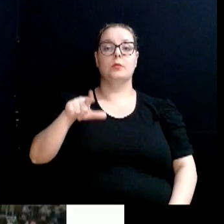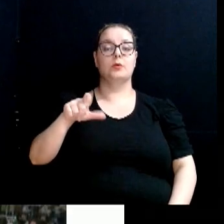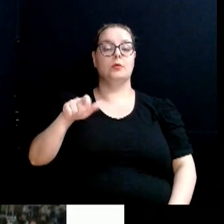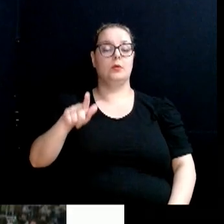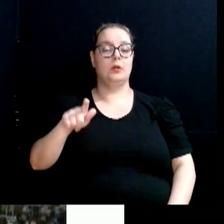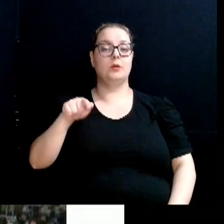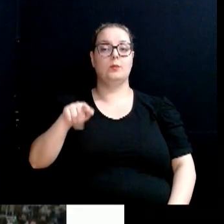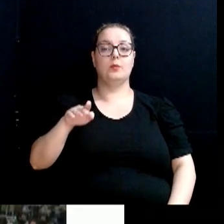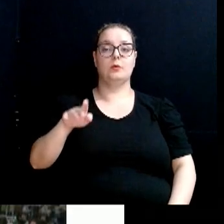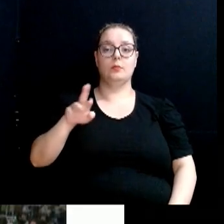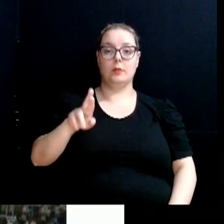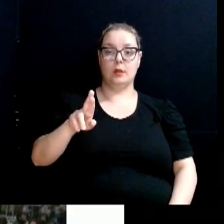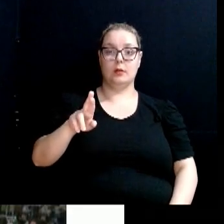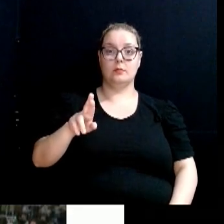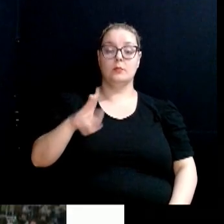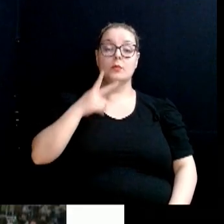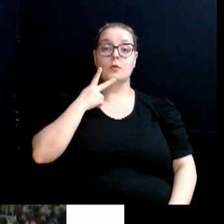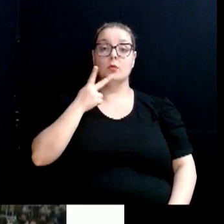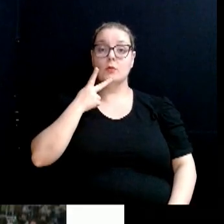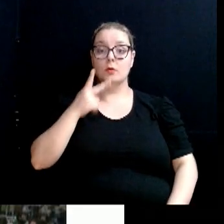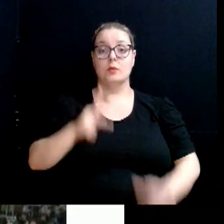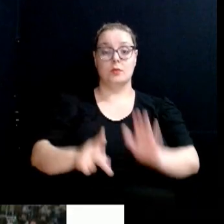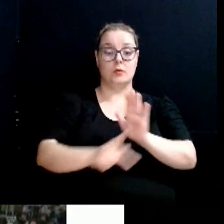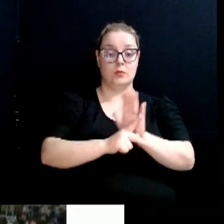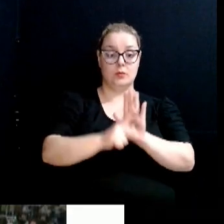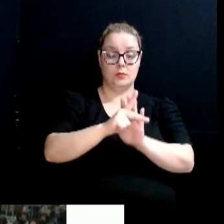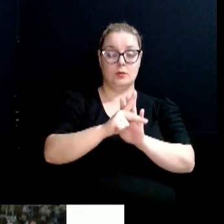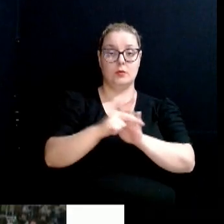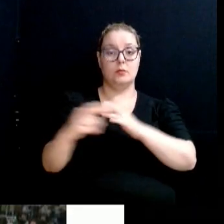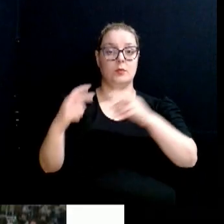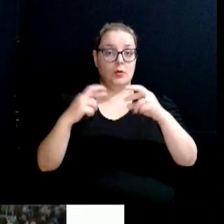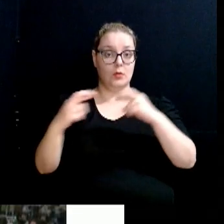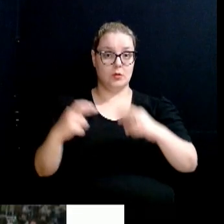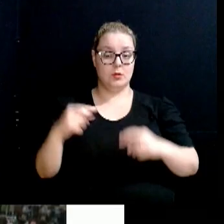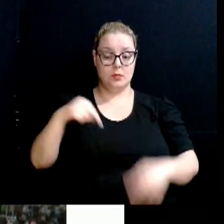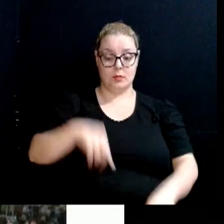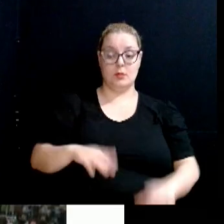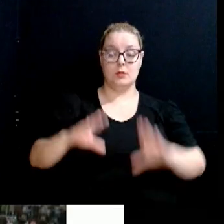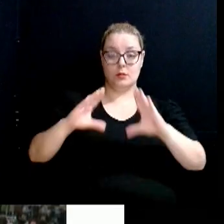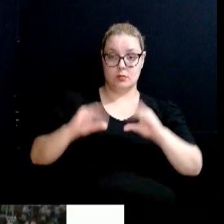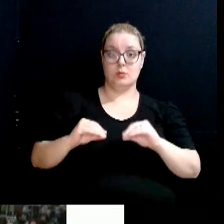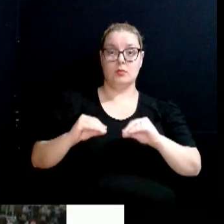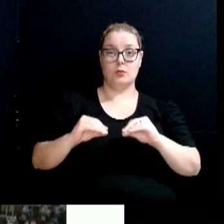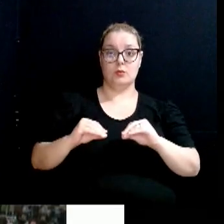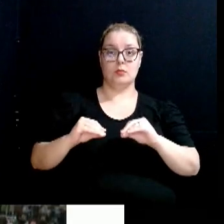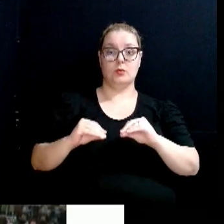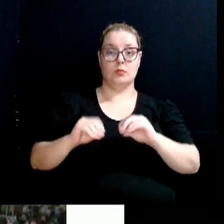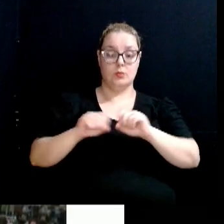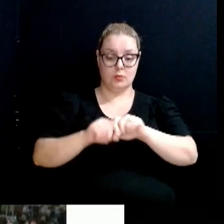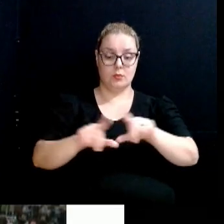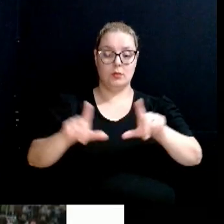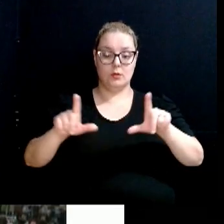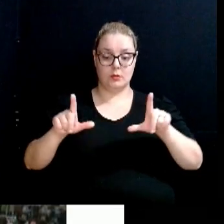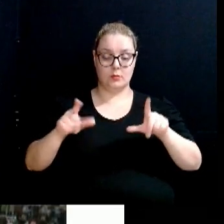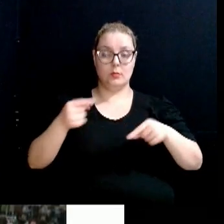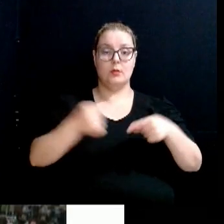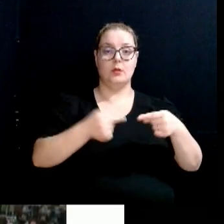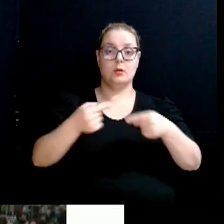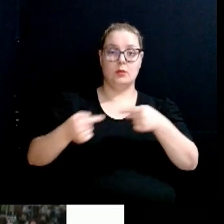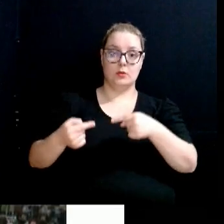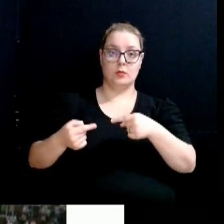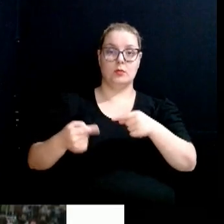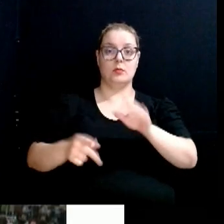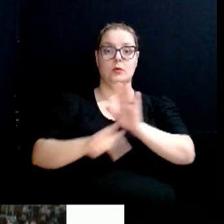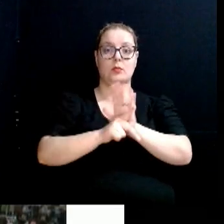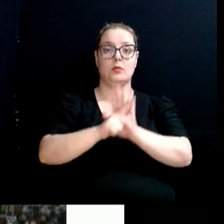campinas.sp.leg.br, falando dos projetos que serão analisados nesta noite, com destaque para a discussão do projeto que